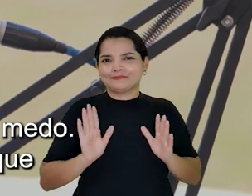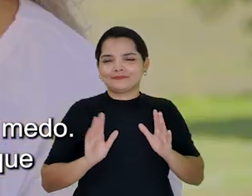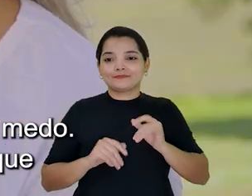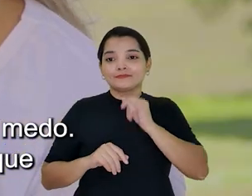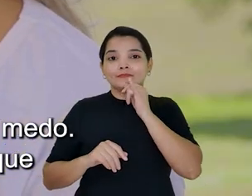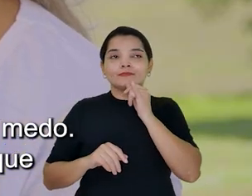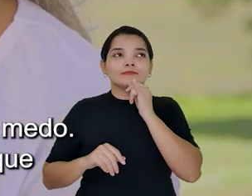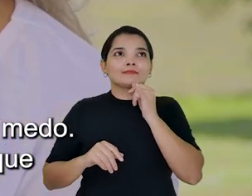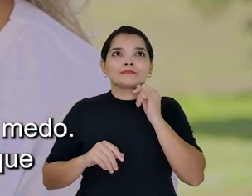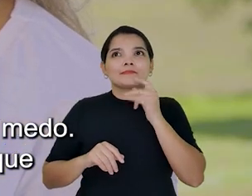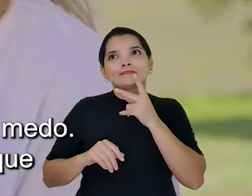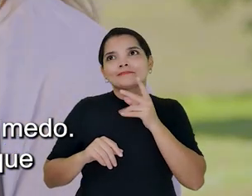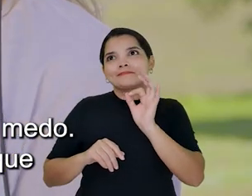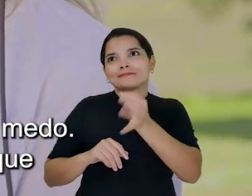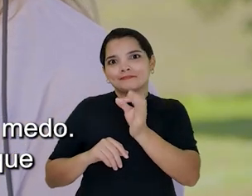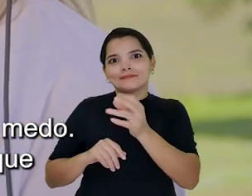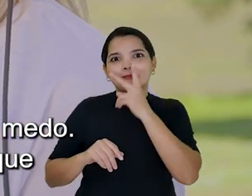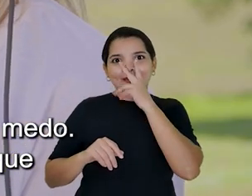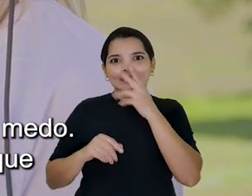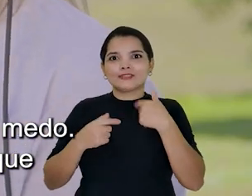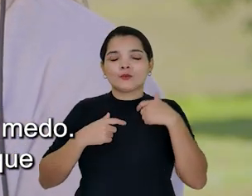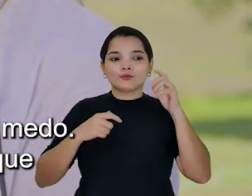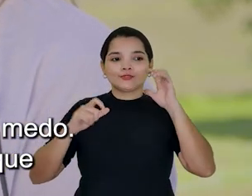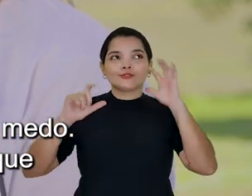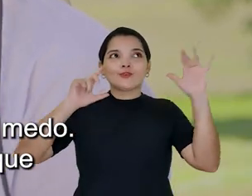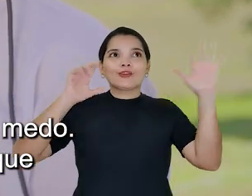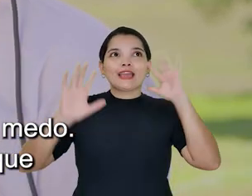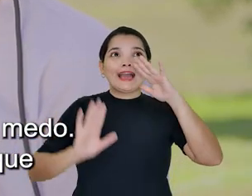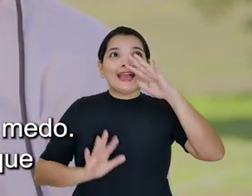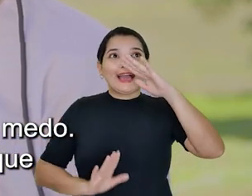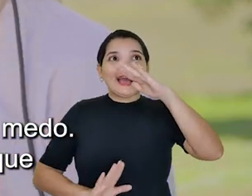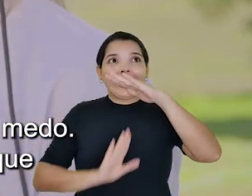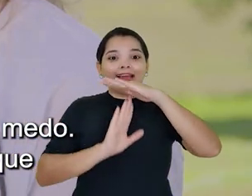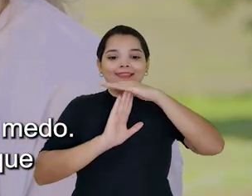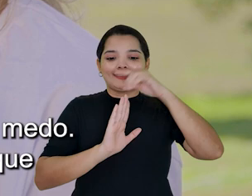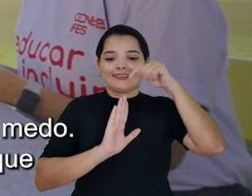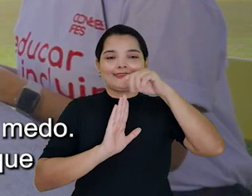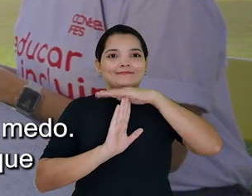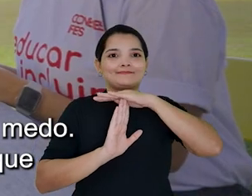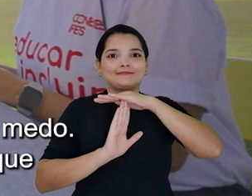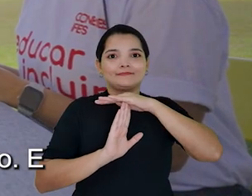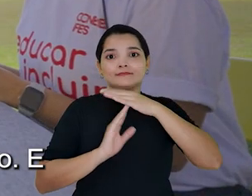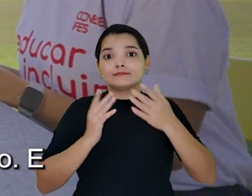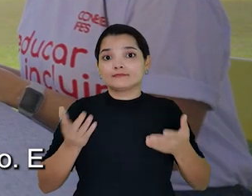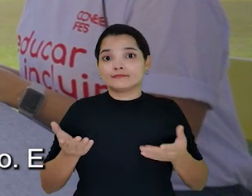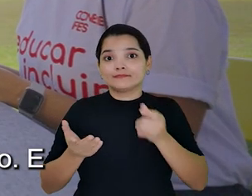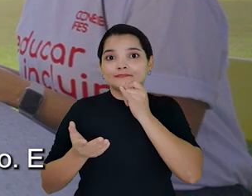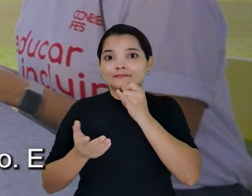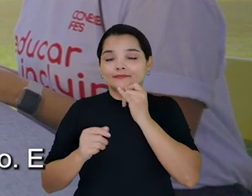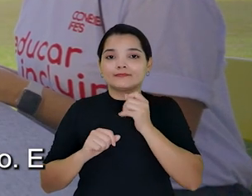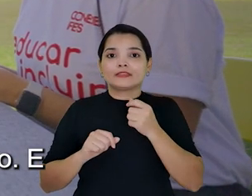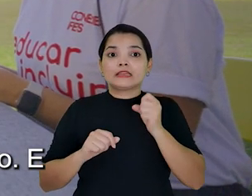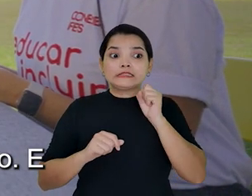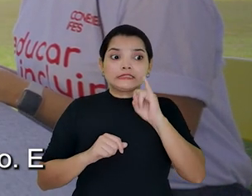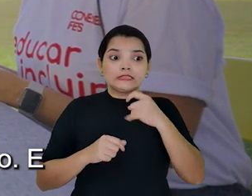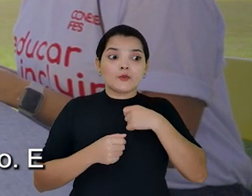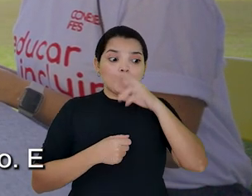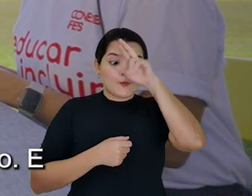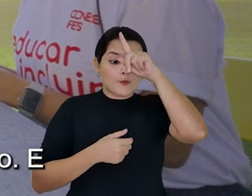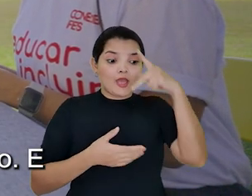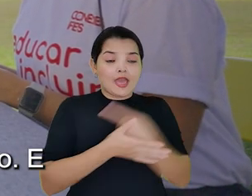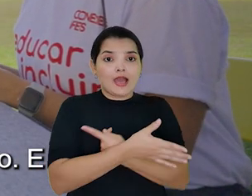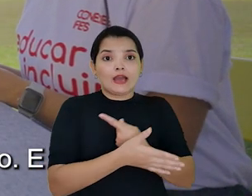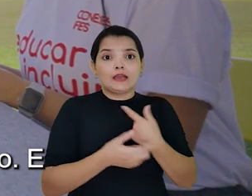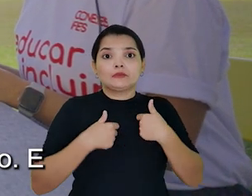posso ir até aqui sim porque você tem medo e se eu perder o emprego porque eu errar porque eu tô errando né